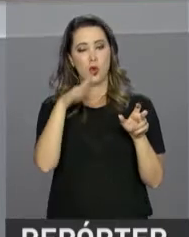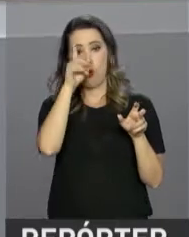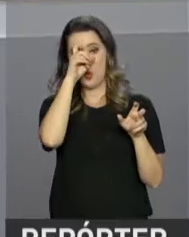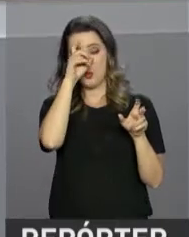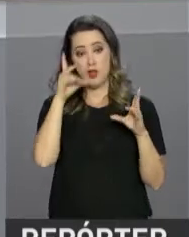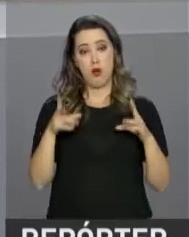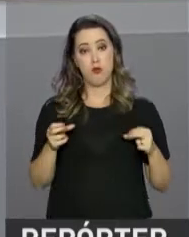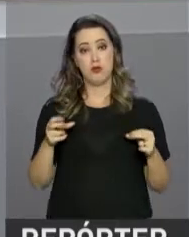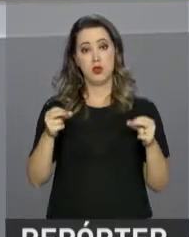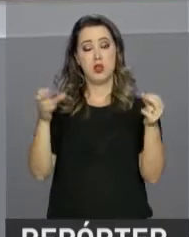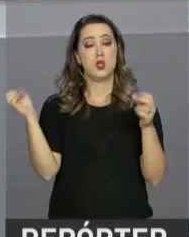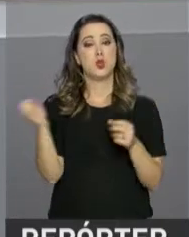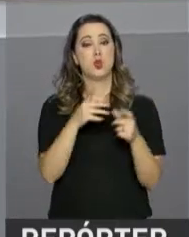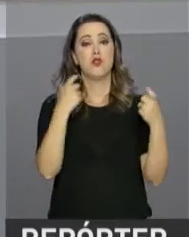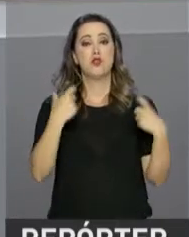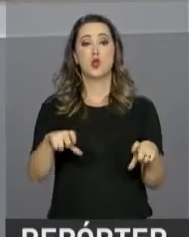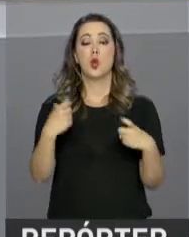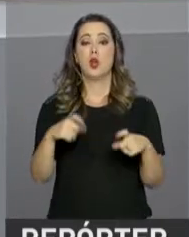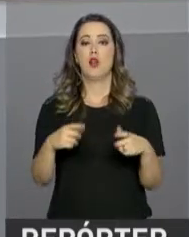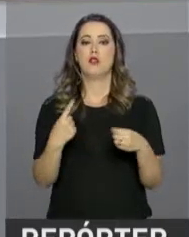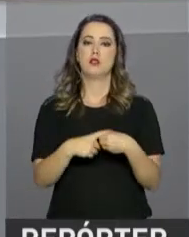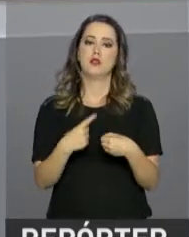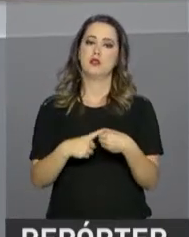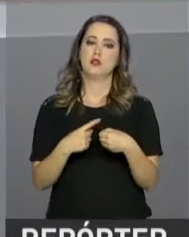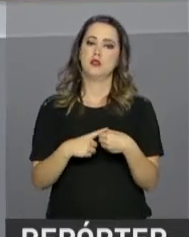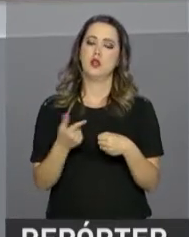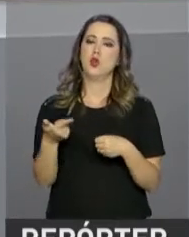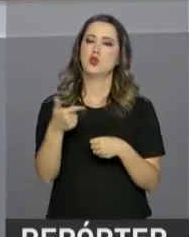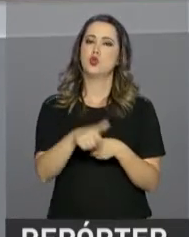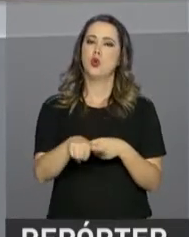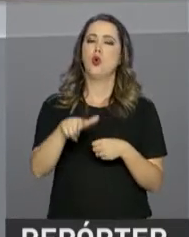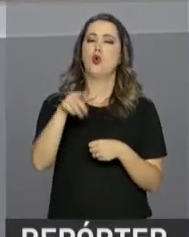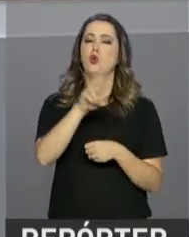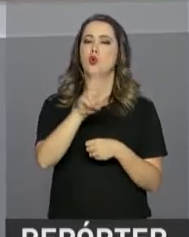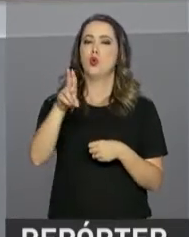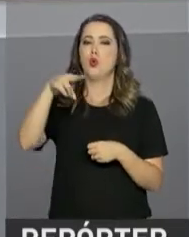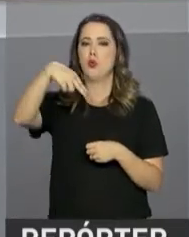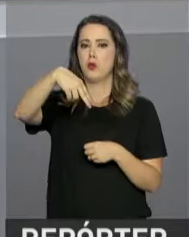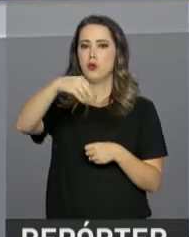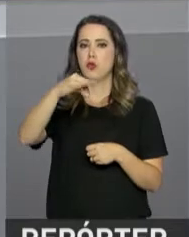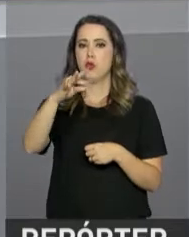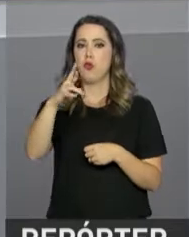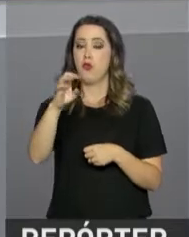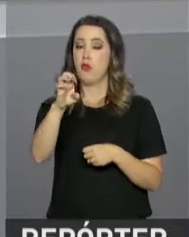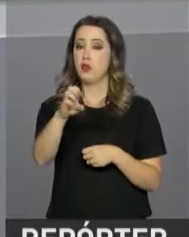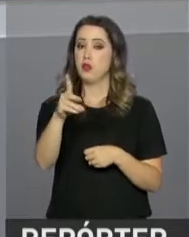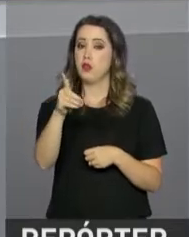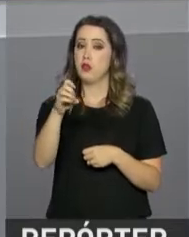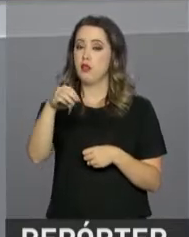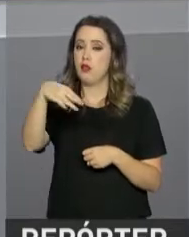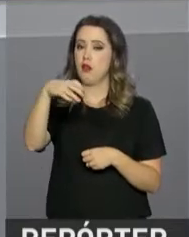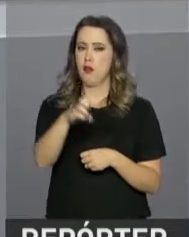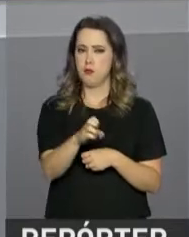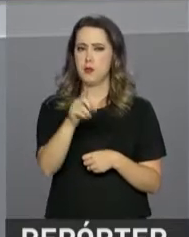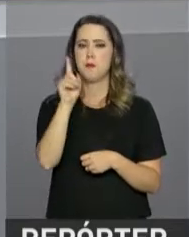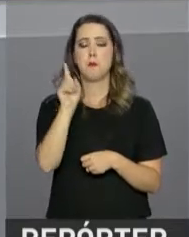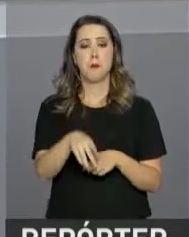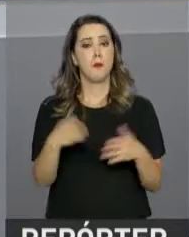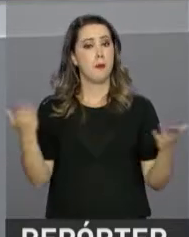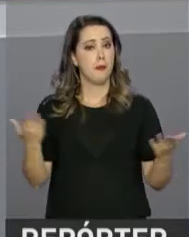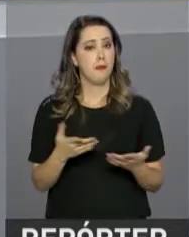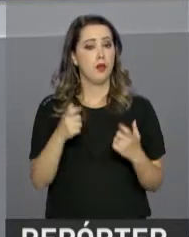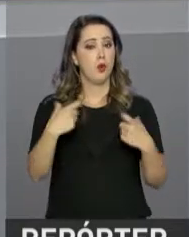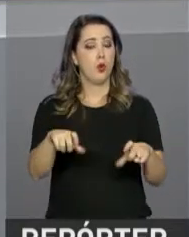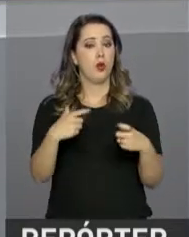na cidade é o hospital notre dame que também será mantido pela fundação pio 12 mantenedora do hospital de amor o